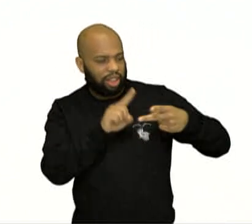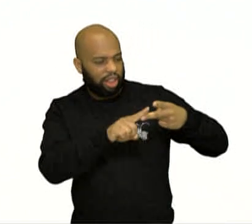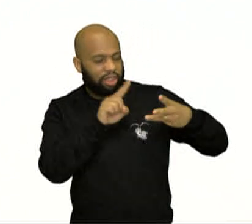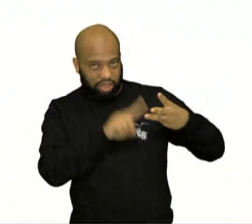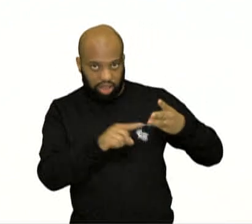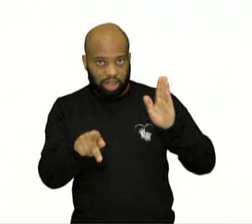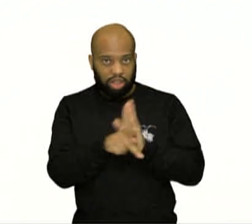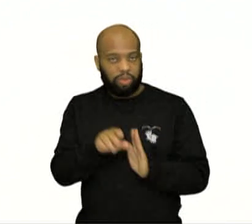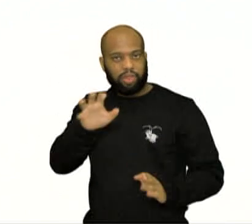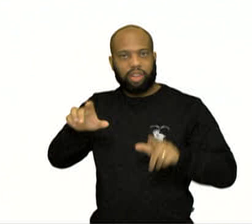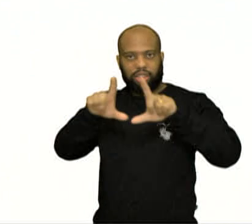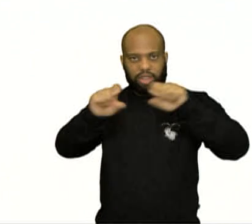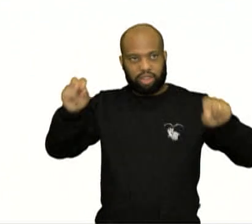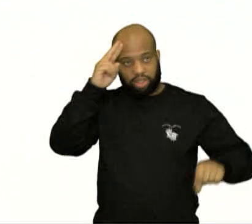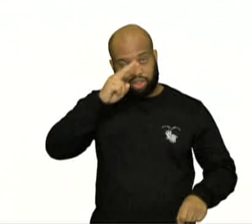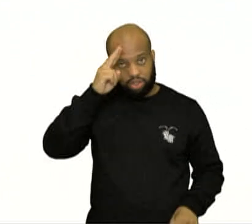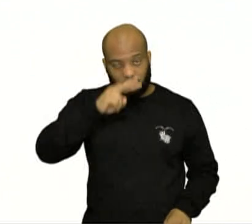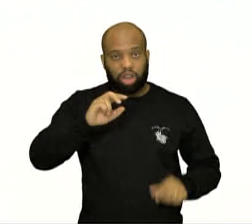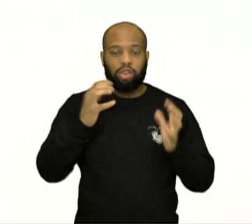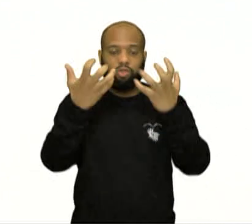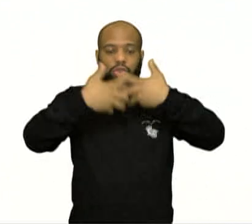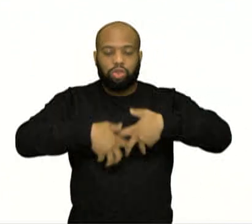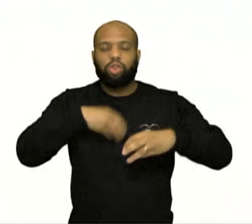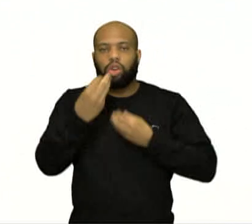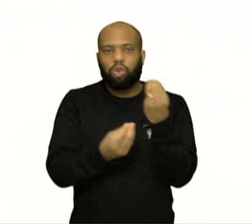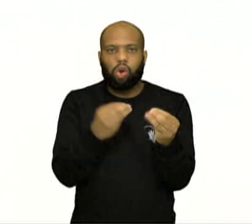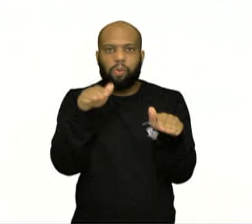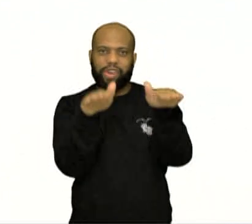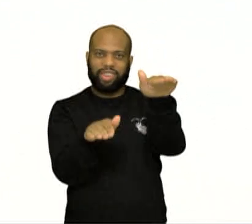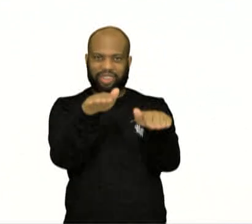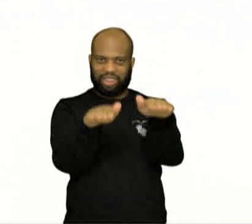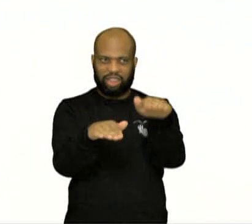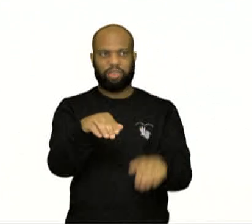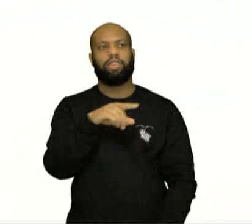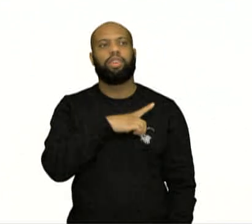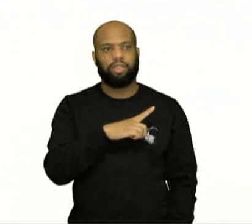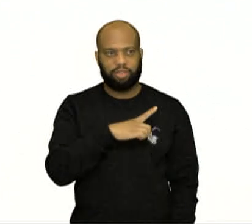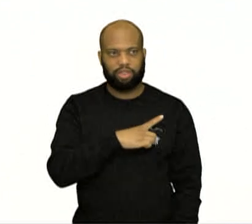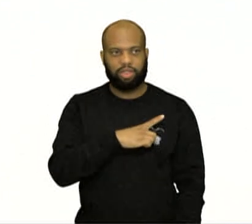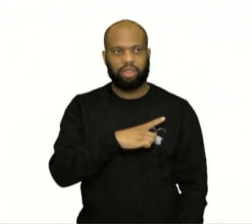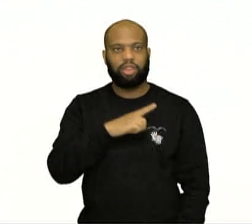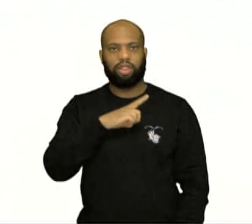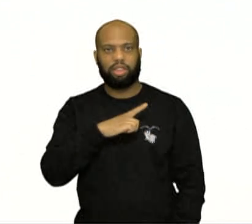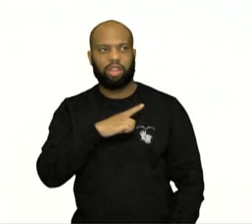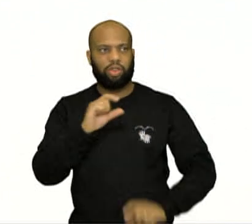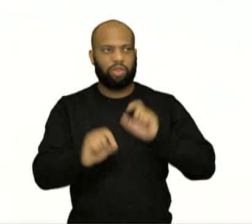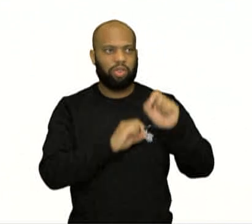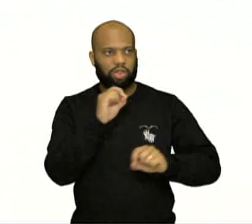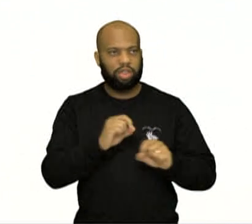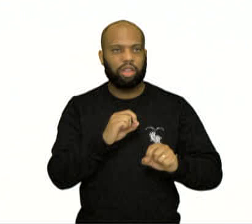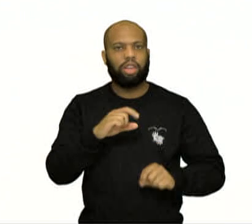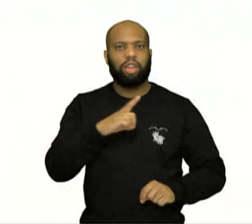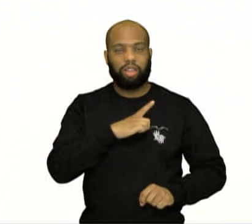e muitas vezes funciona como o equilíbrio entre os extremos, o Superman e o